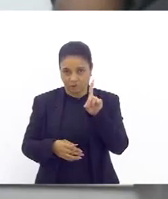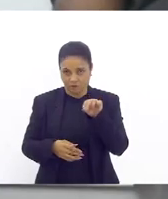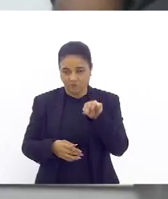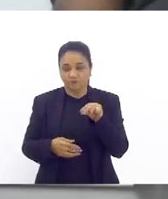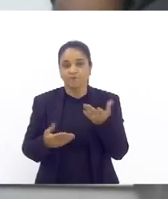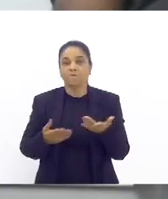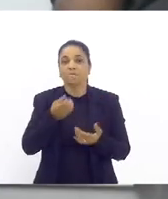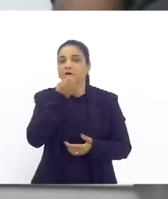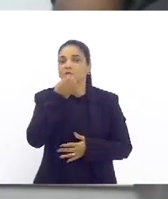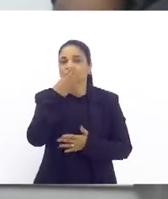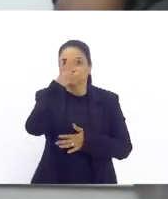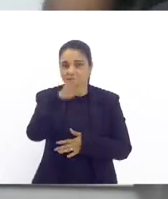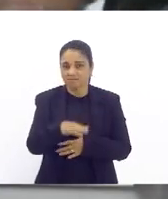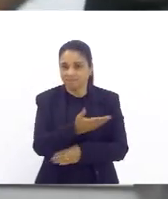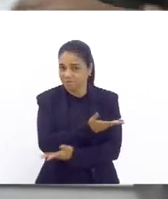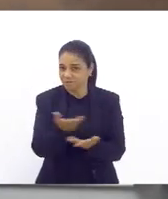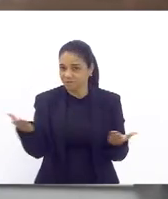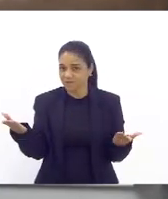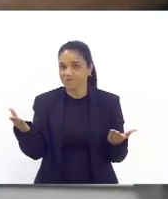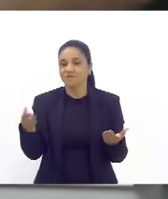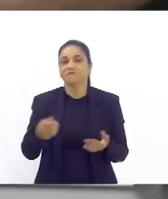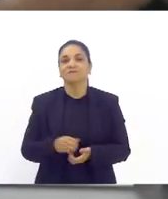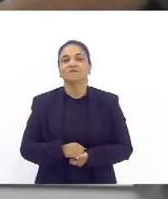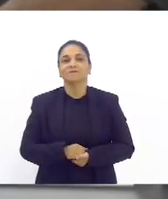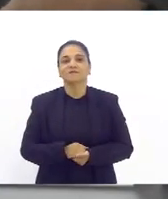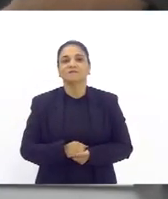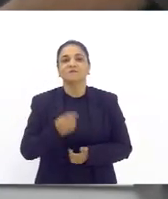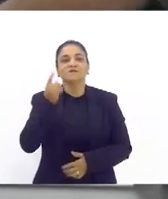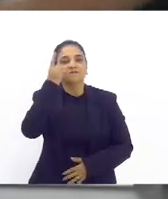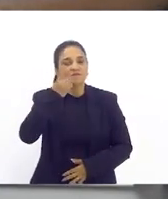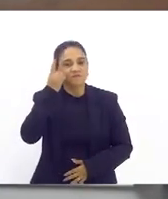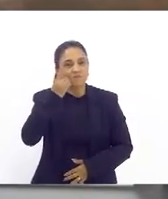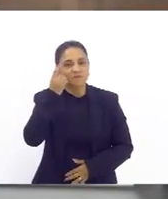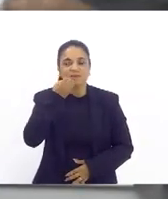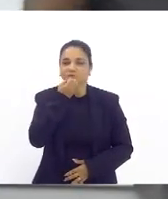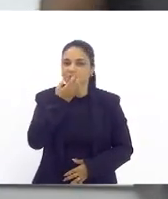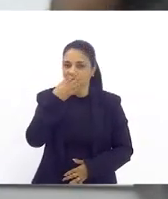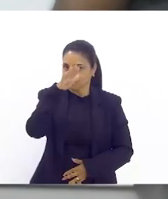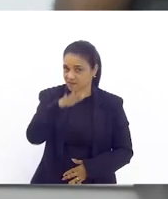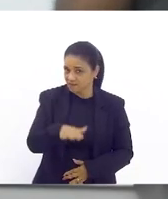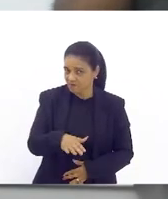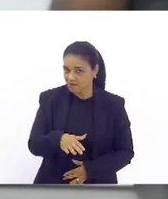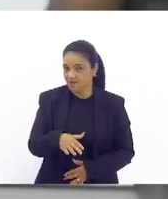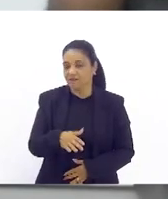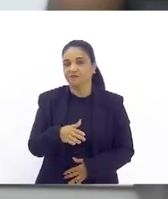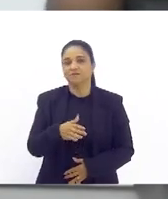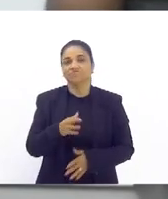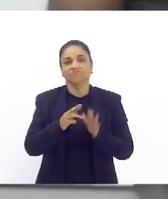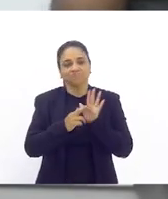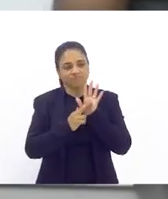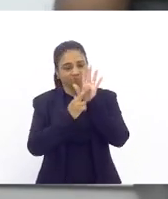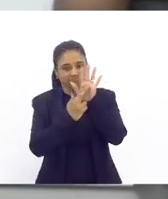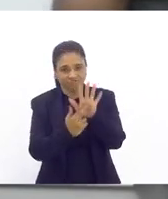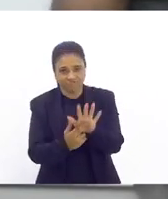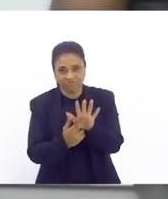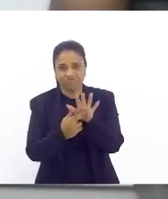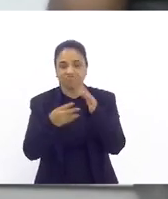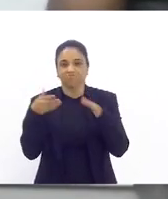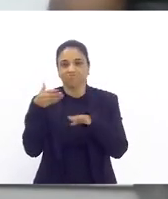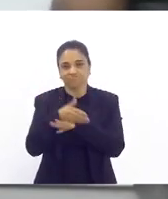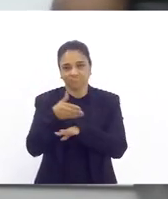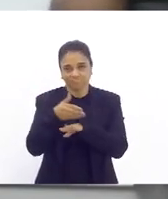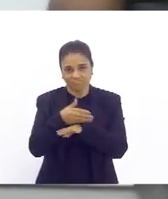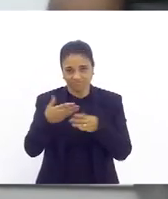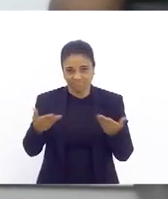Boa tarde a todos boa tarde deputados todas as representações presentes